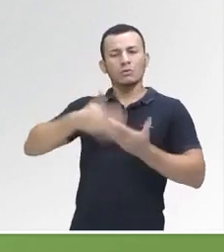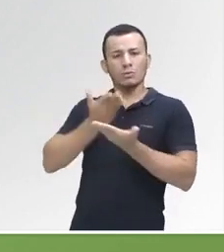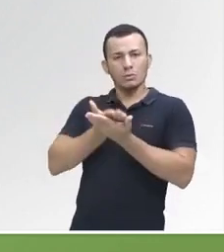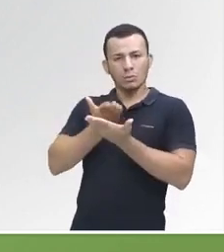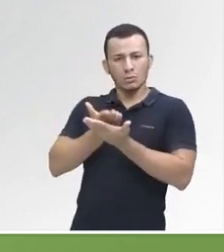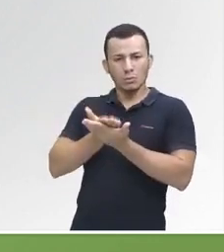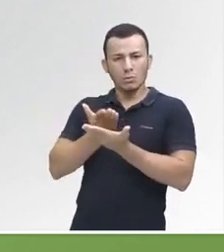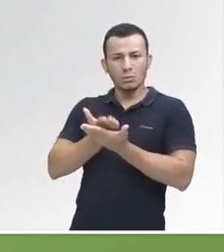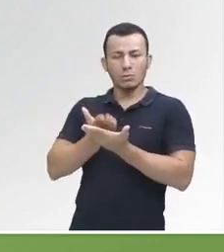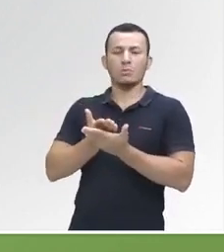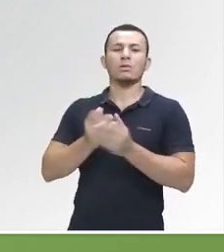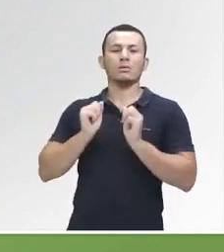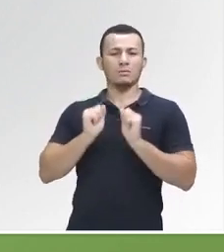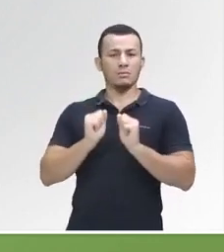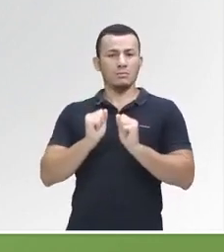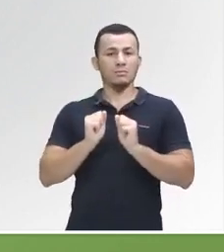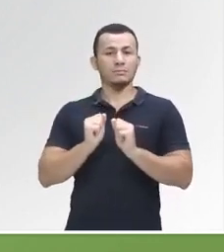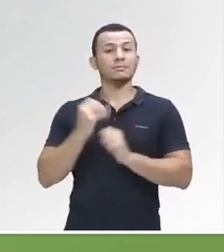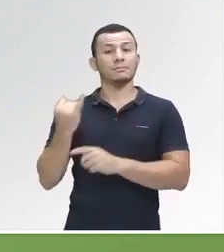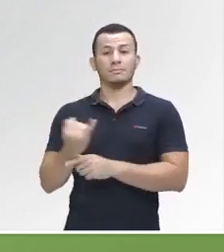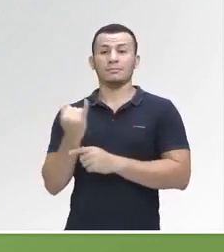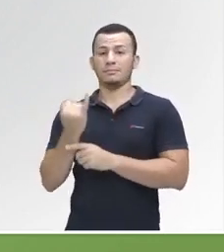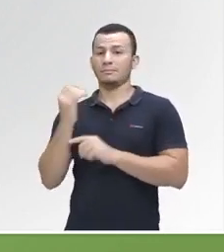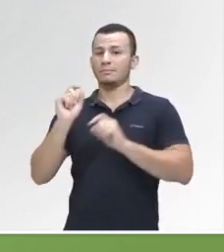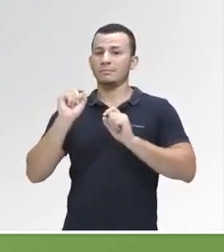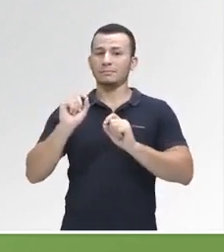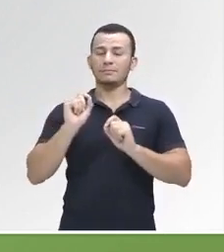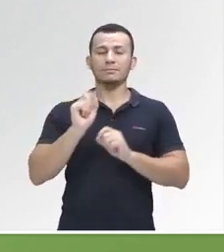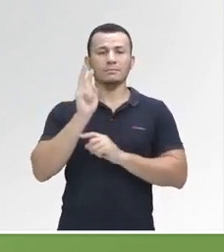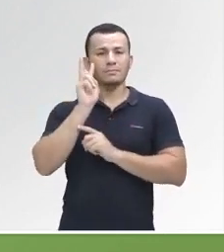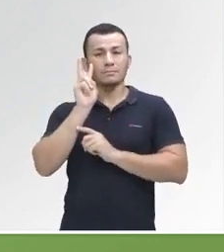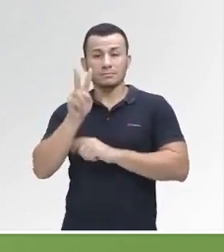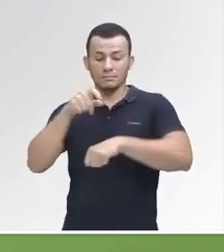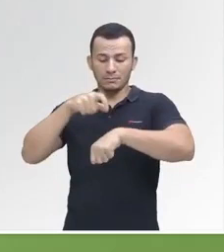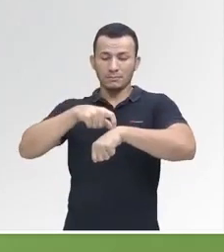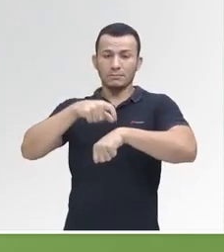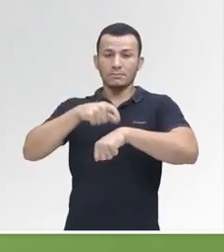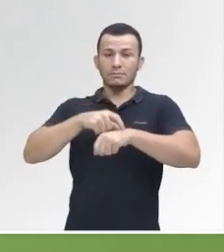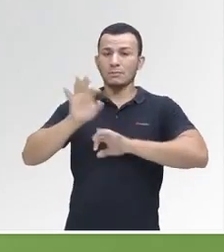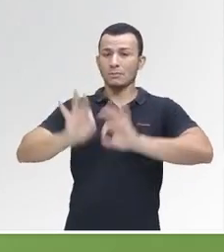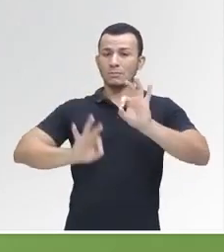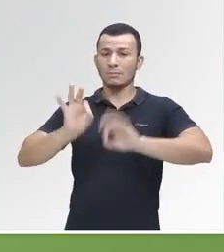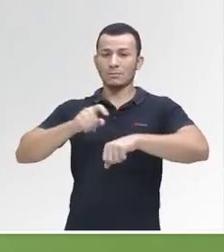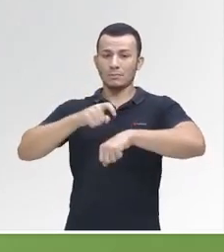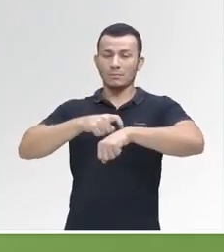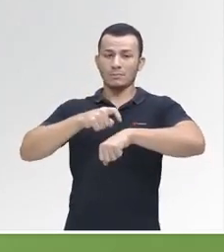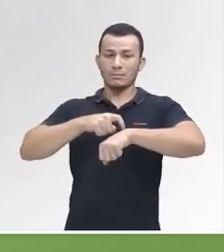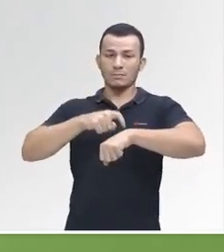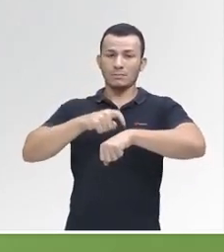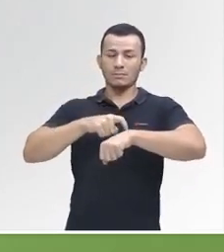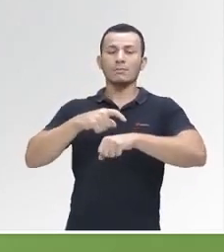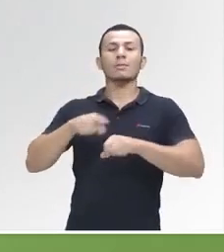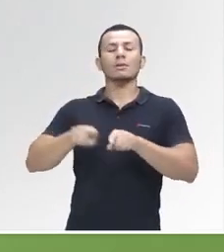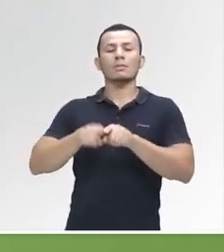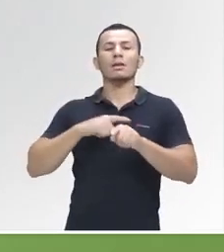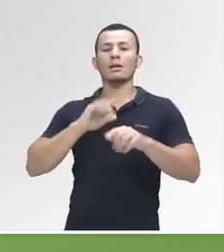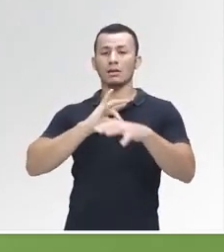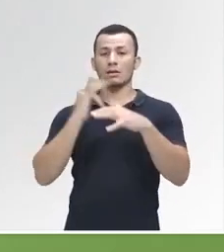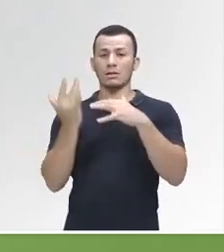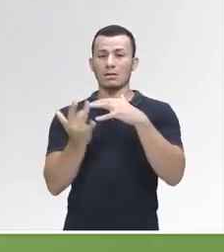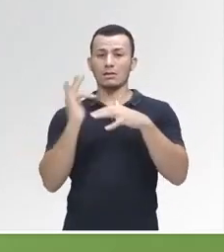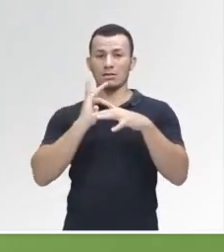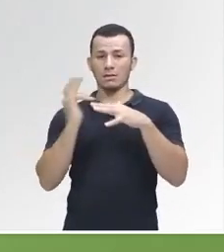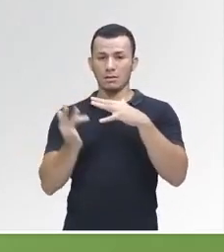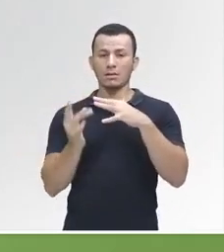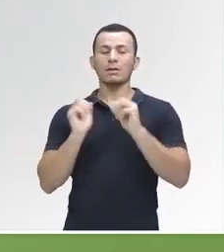vai encontrar. E é importante também que você veja os horários lá nas nossas redes sociais, também do Aula em Casa, que você